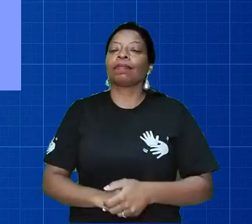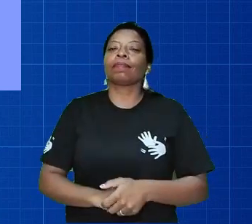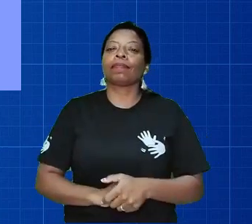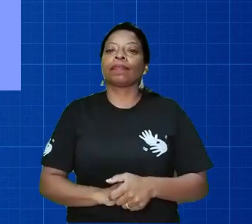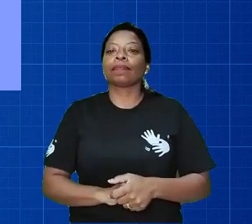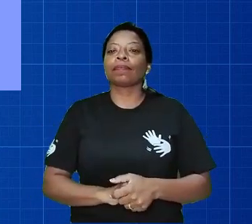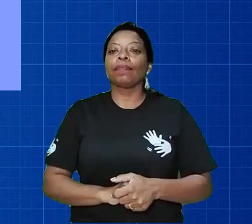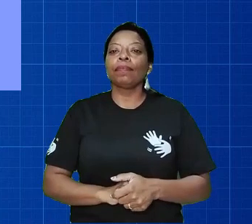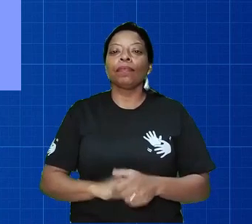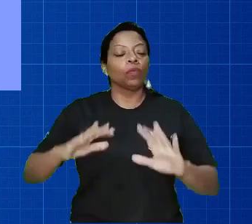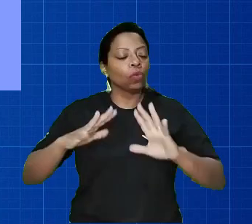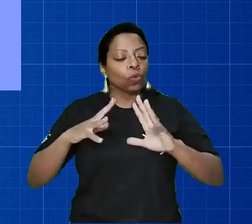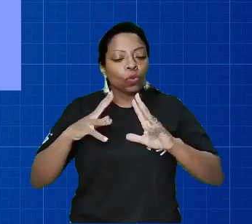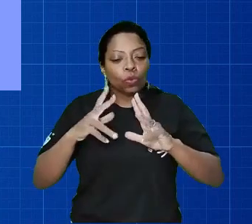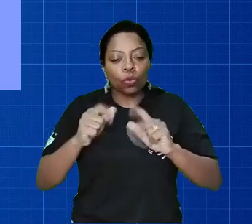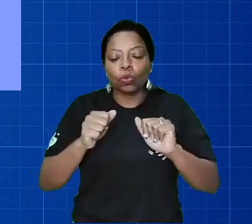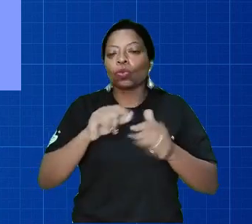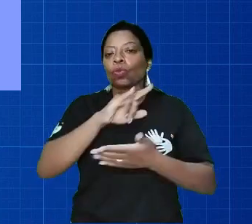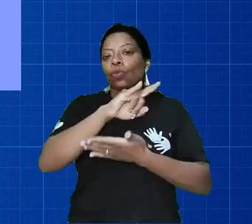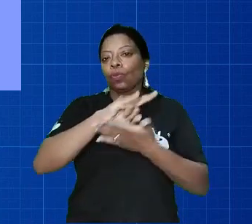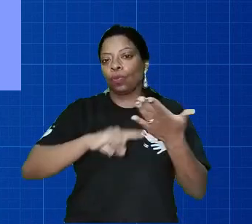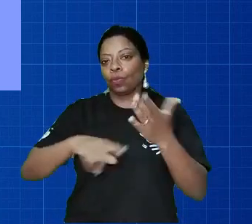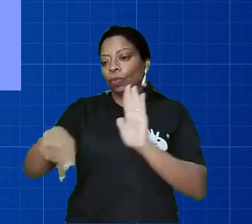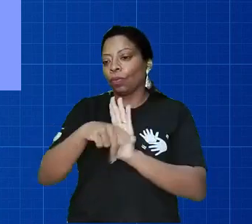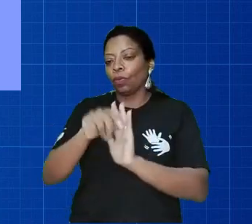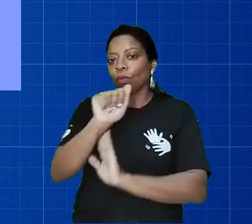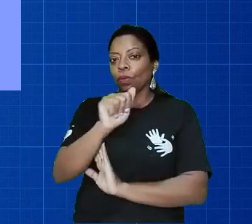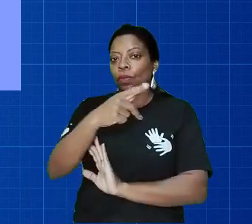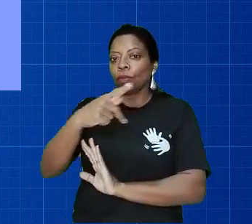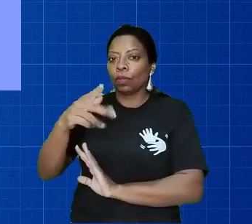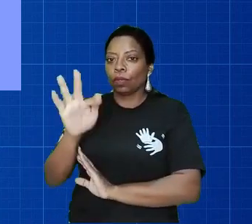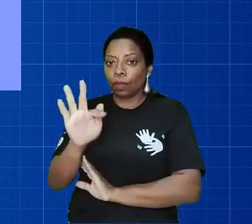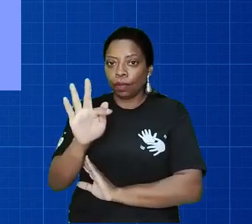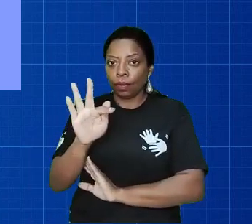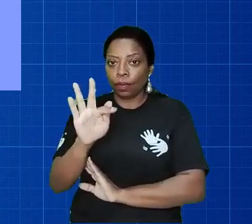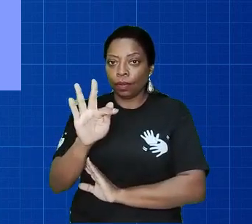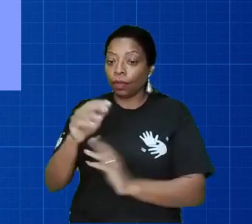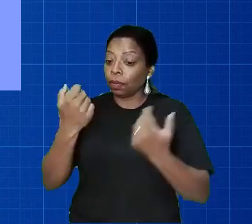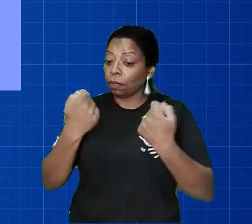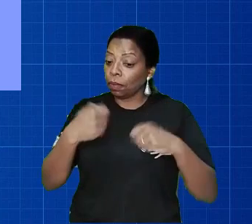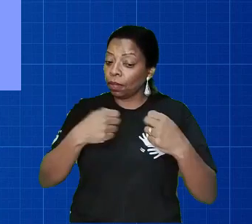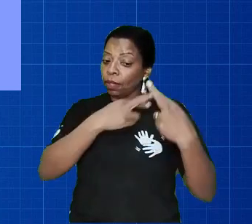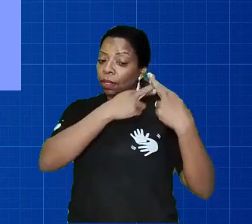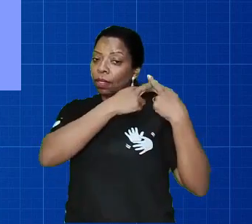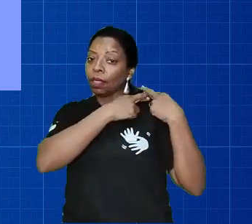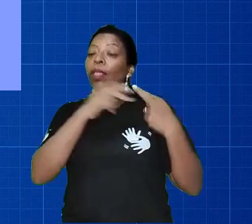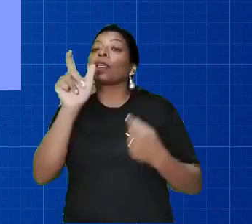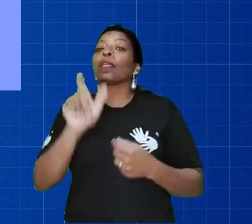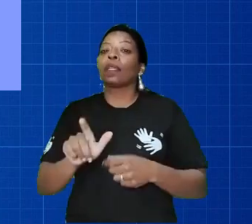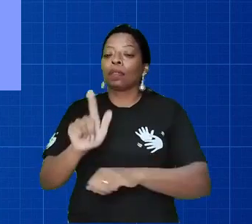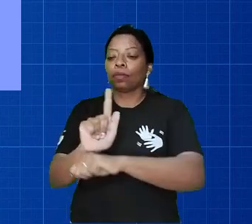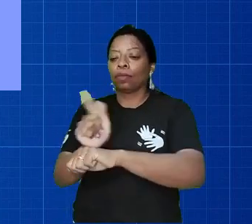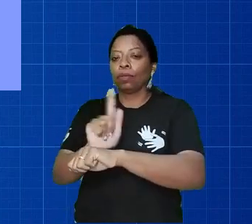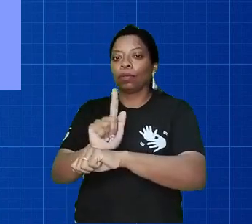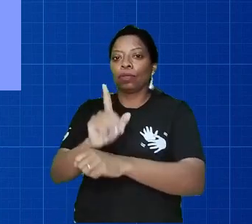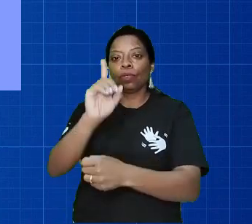Todos os documentos da APPF da unidade são de responsabilidade do diretor.